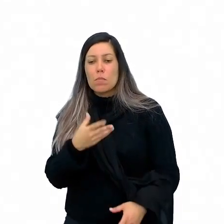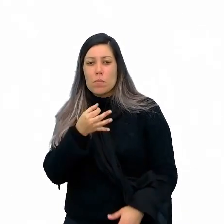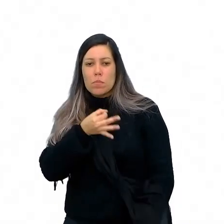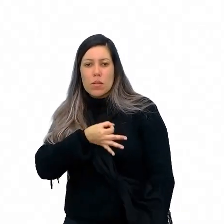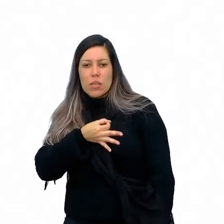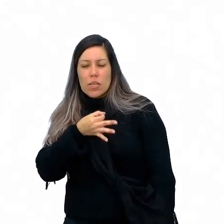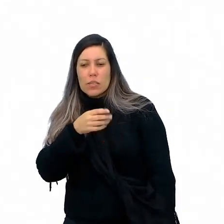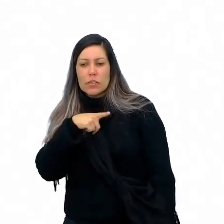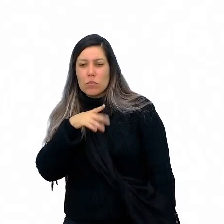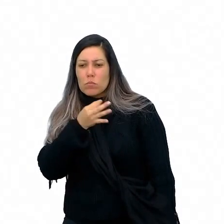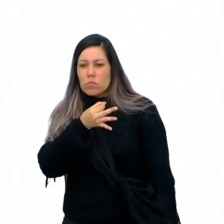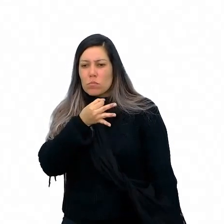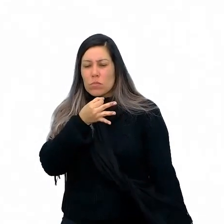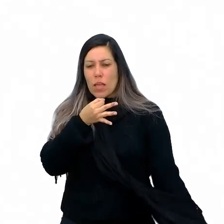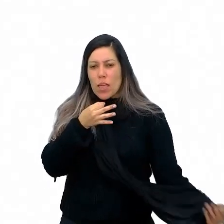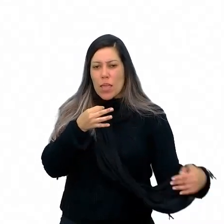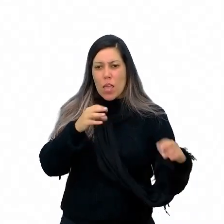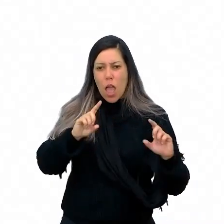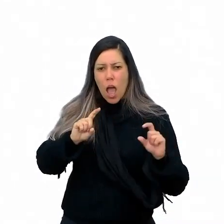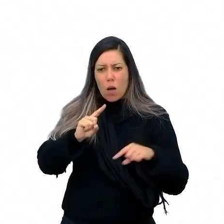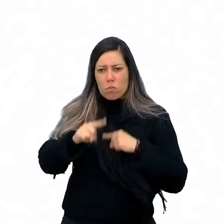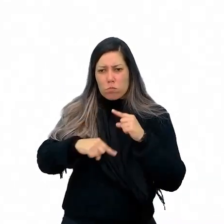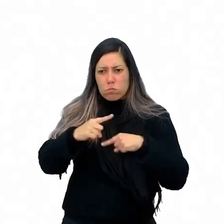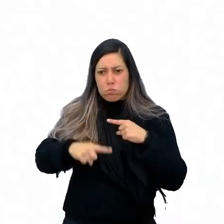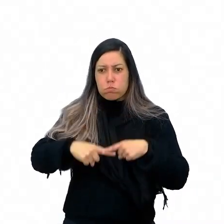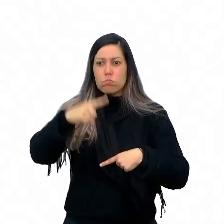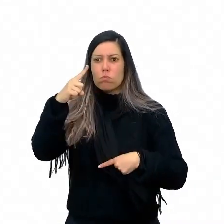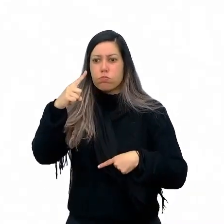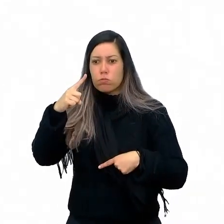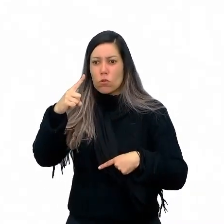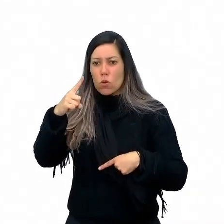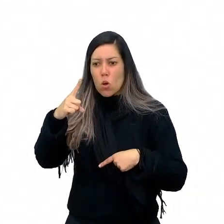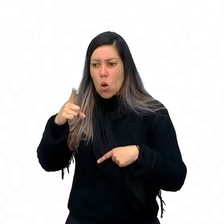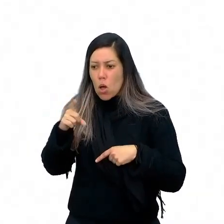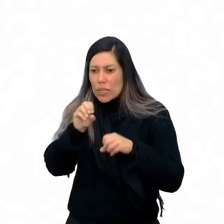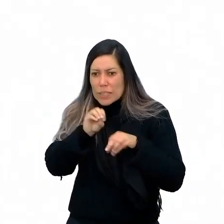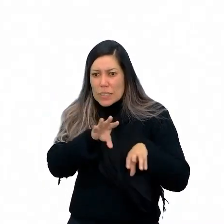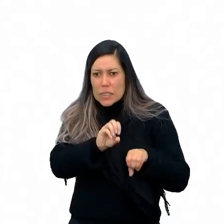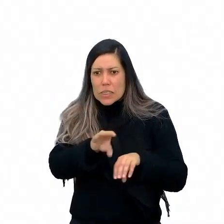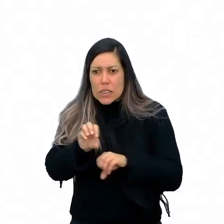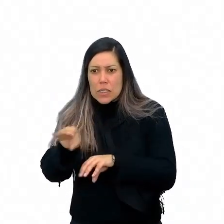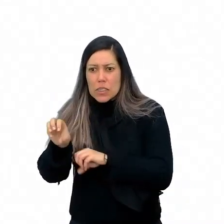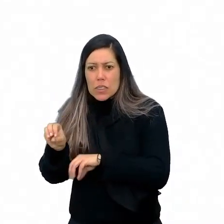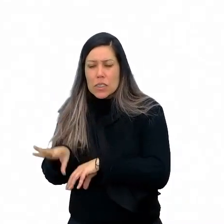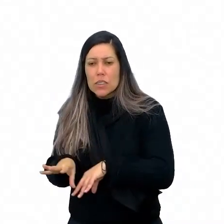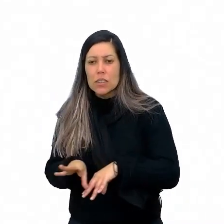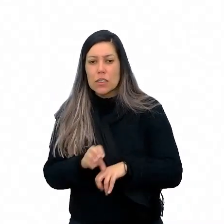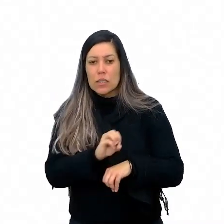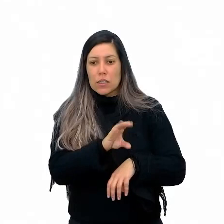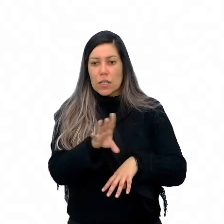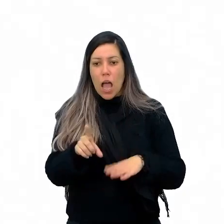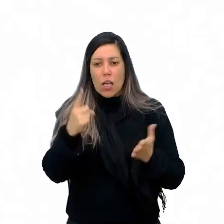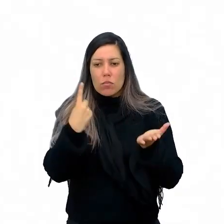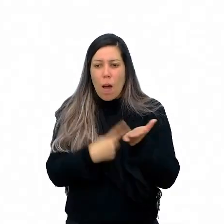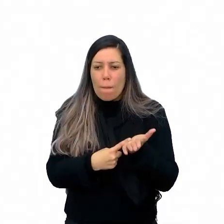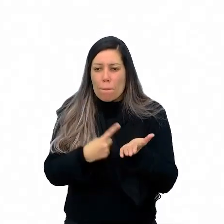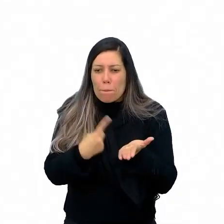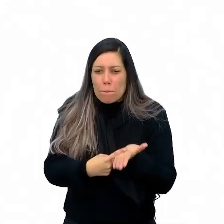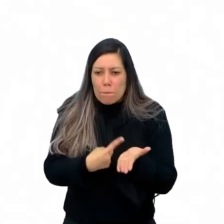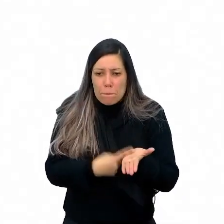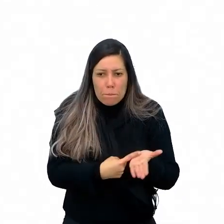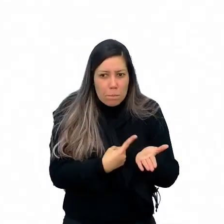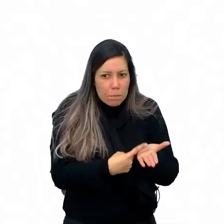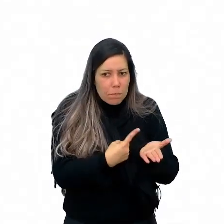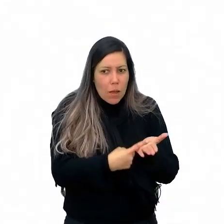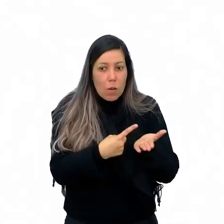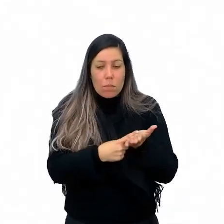sobre os encaminhamentos didático-pedagógicos que deverão ser pautados